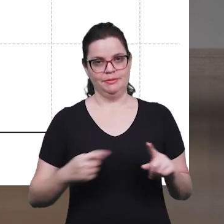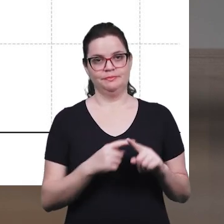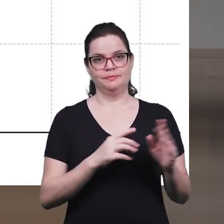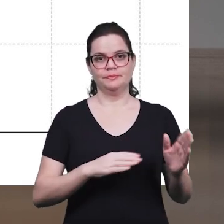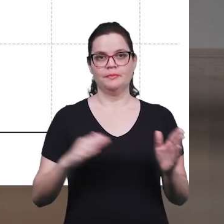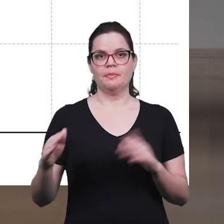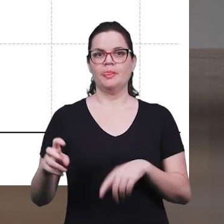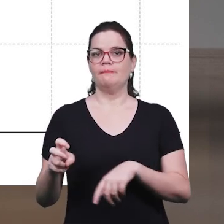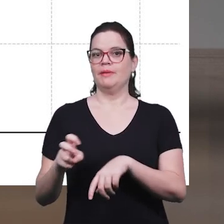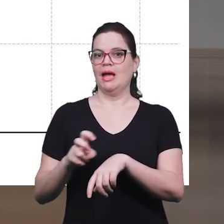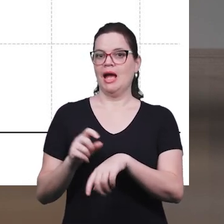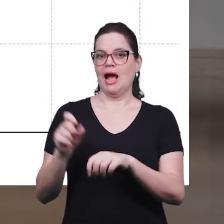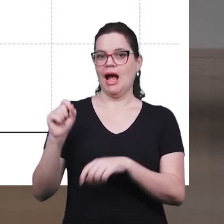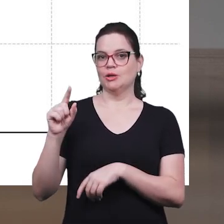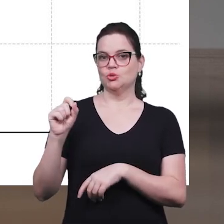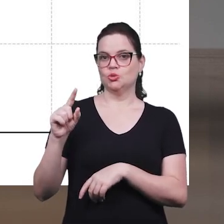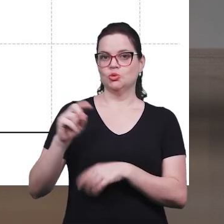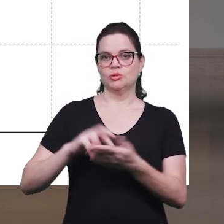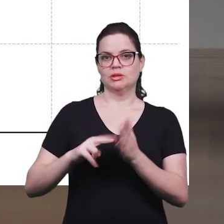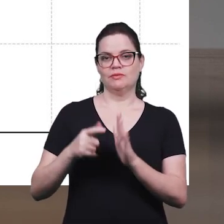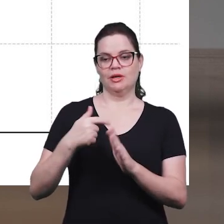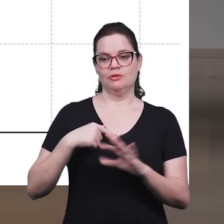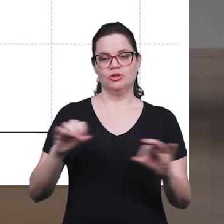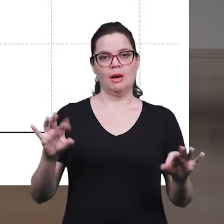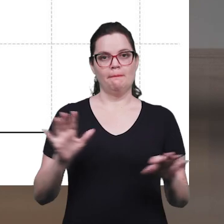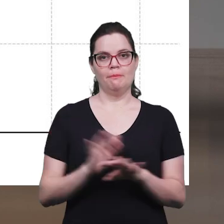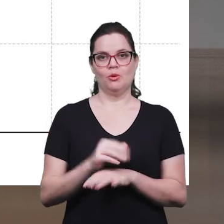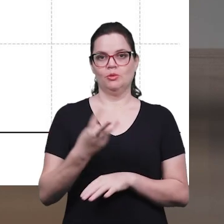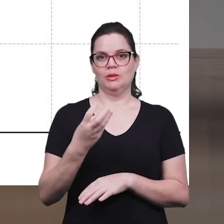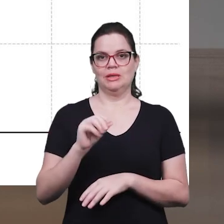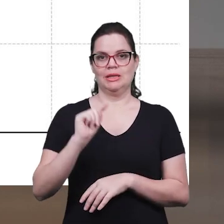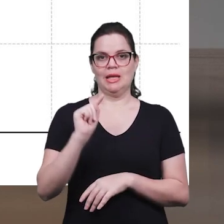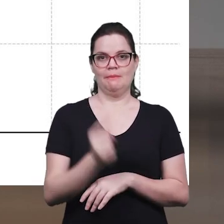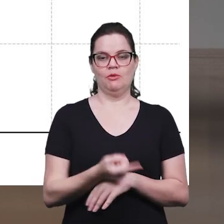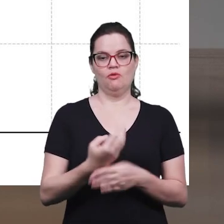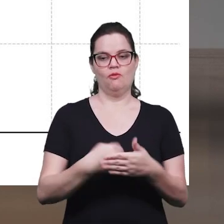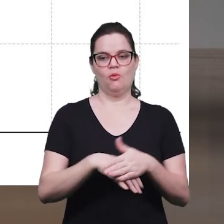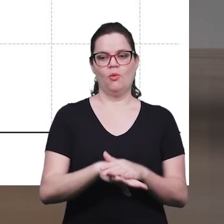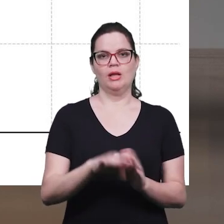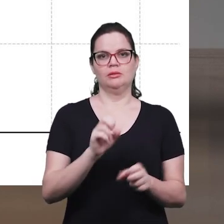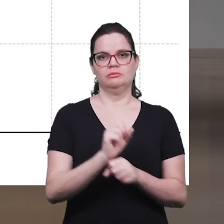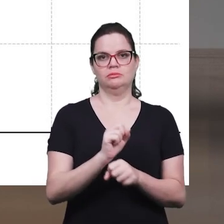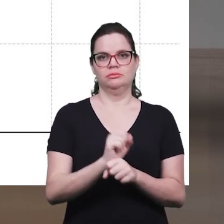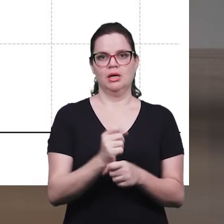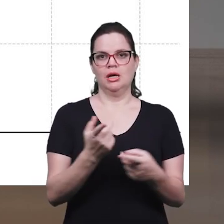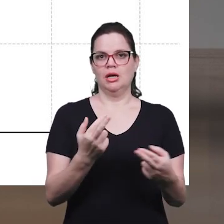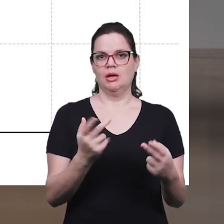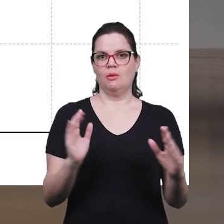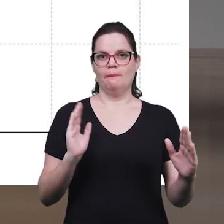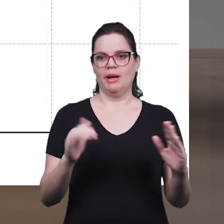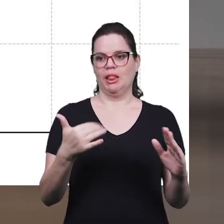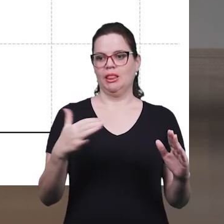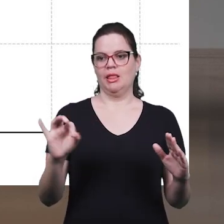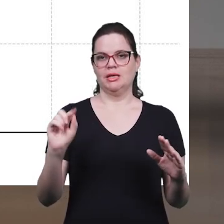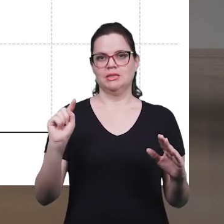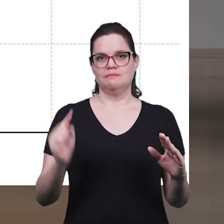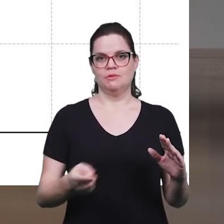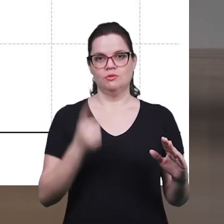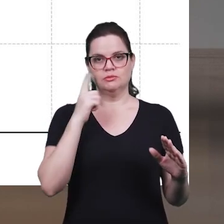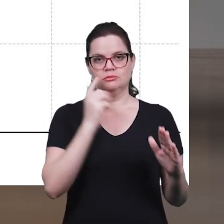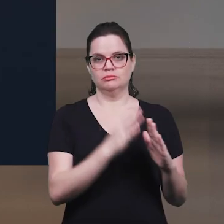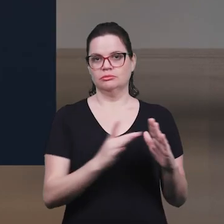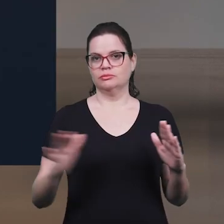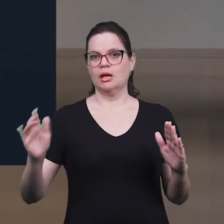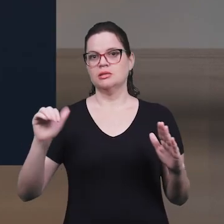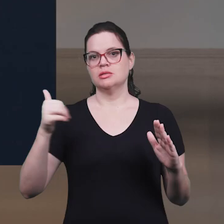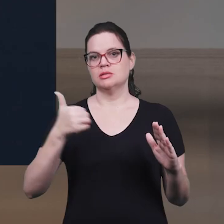tenho R$30 mil e eu vou guardar na mesma taxa, no mesmo prazo, e eu vou chegar nos R$100 mil. Então, eu finalizo com uma imagem